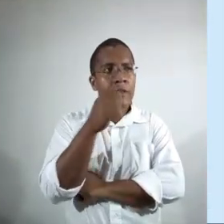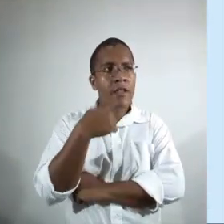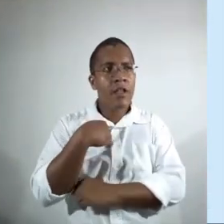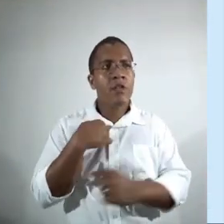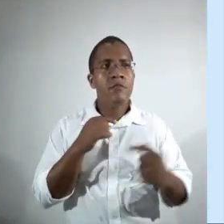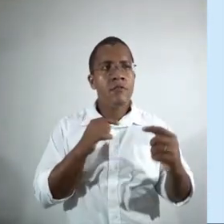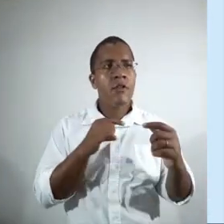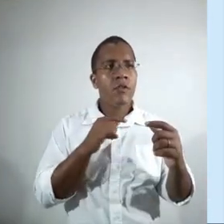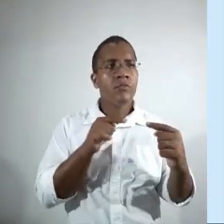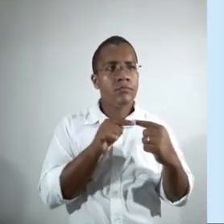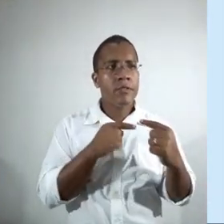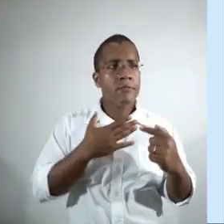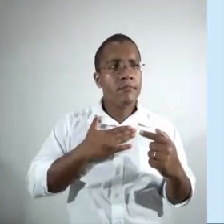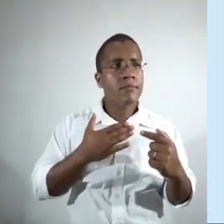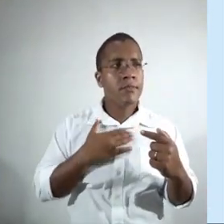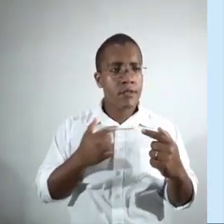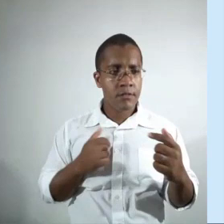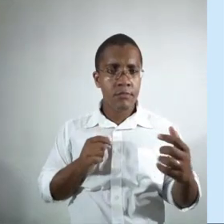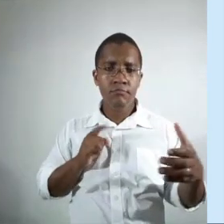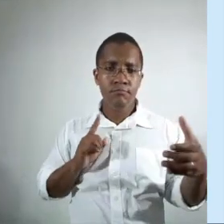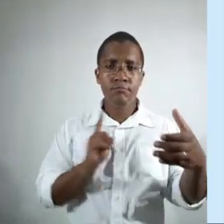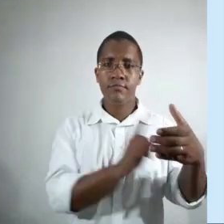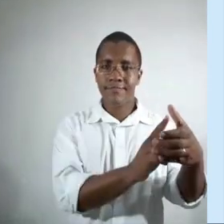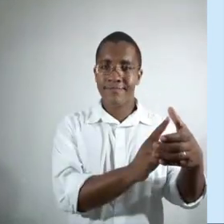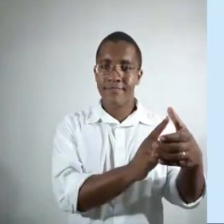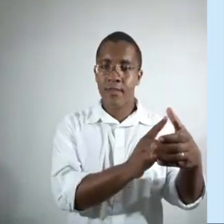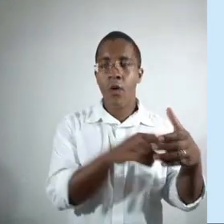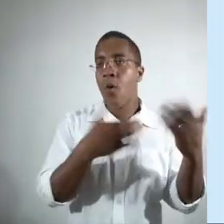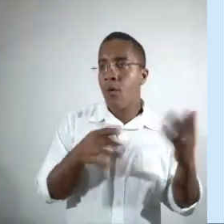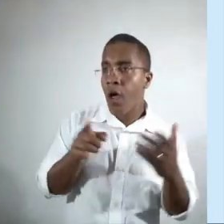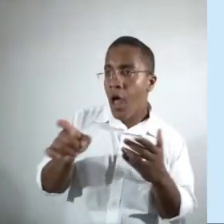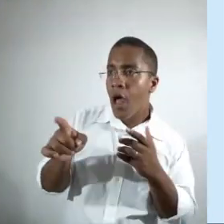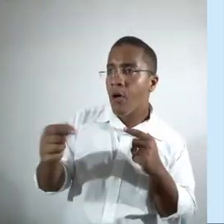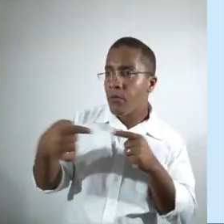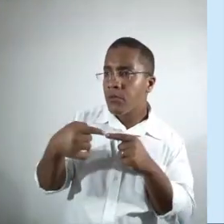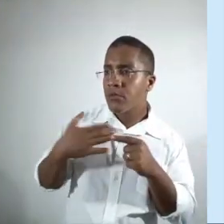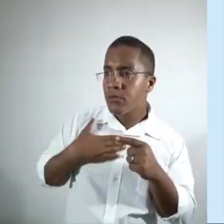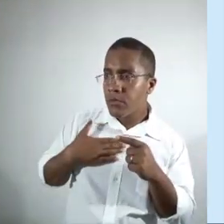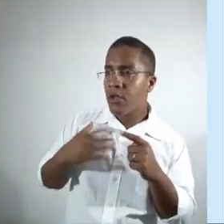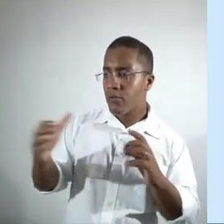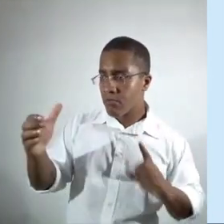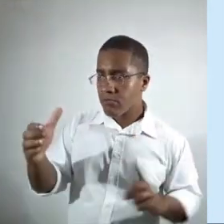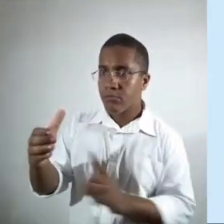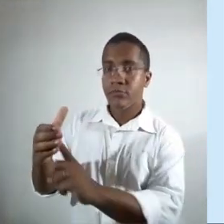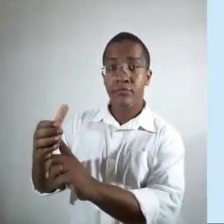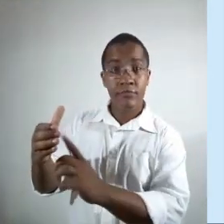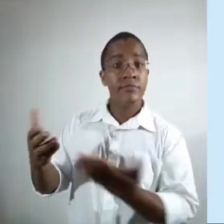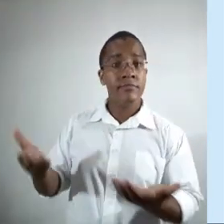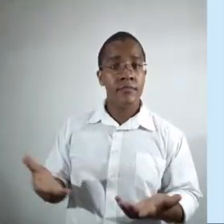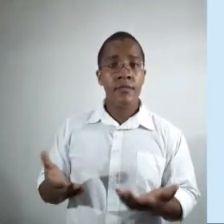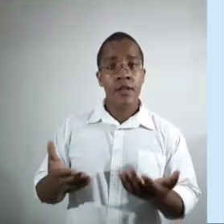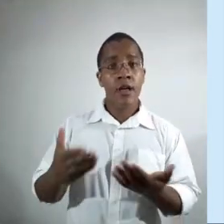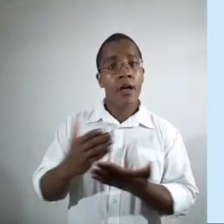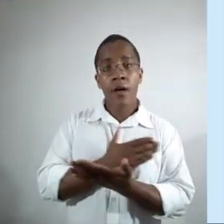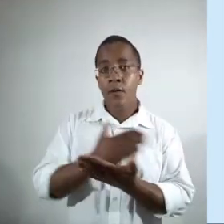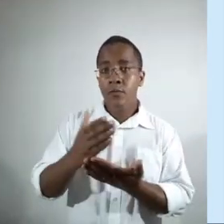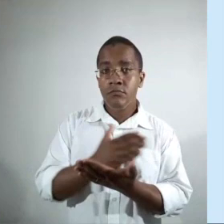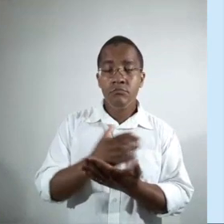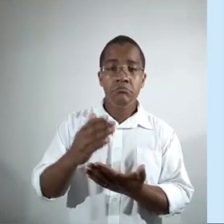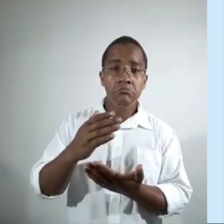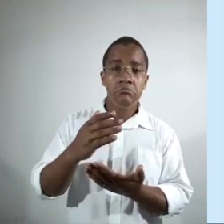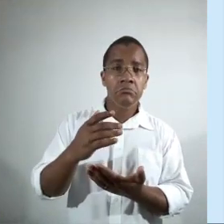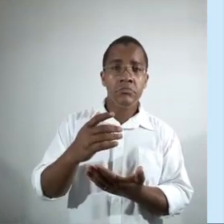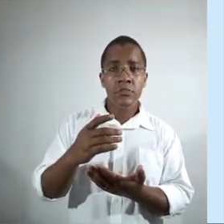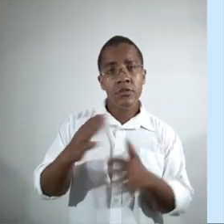de relação social, você procurar o grupo que mais se afiniza a você, certo? Já outros, né,